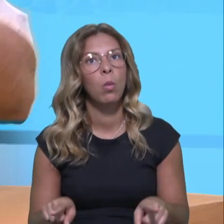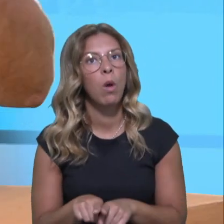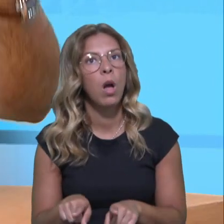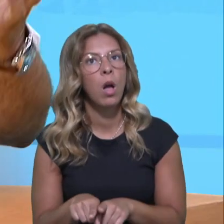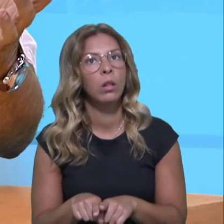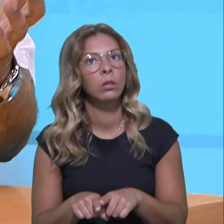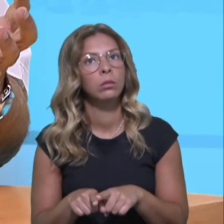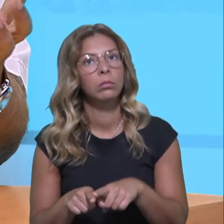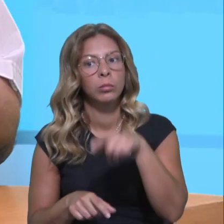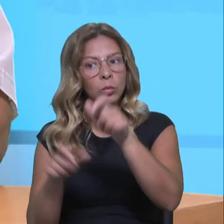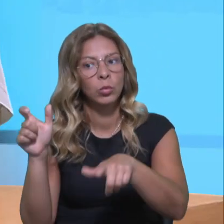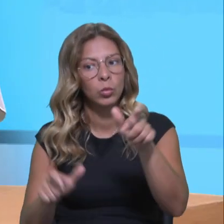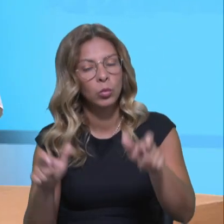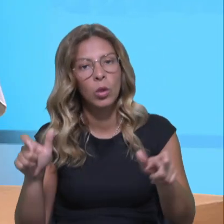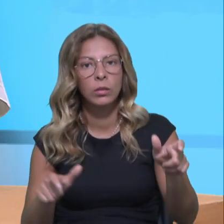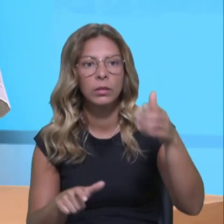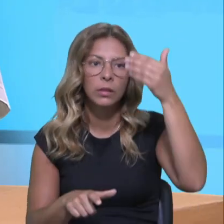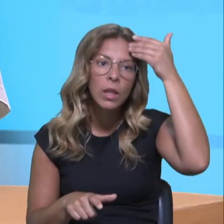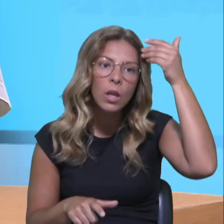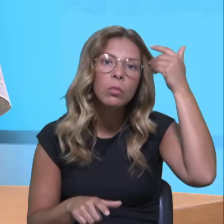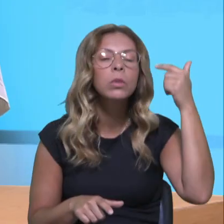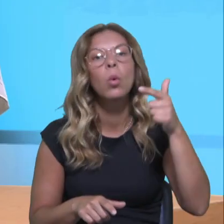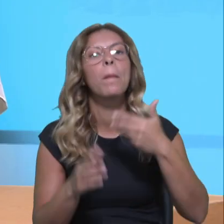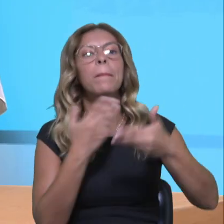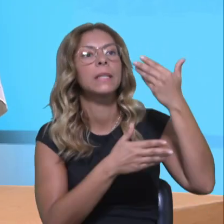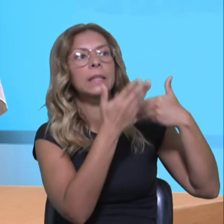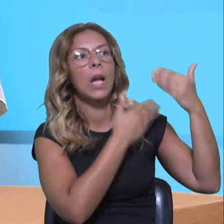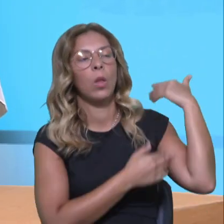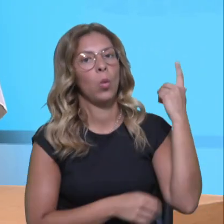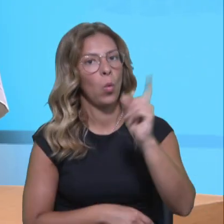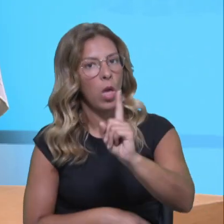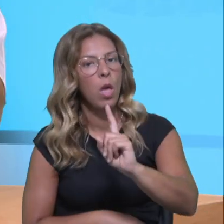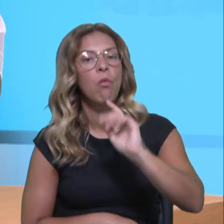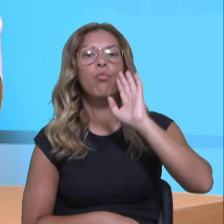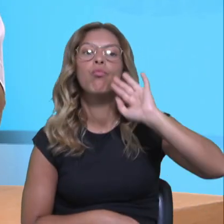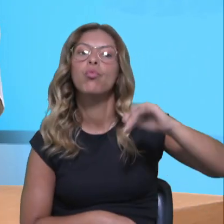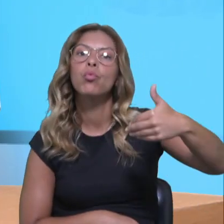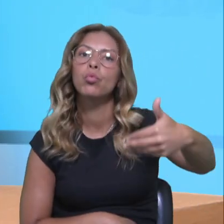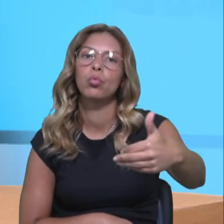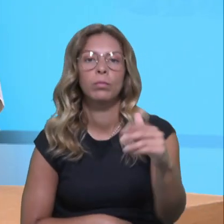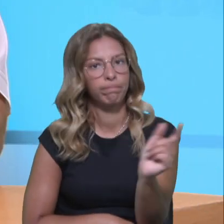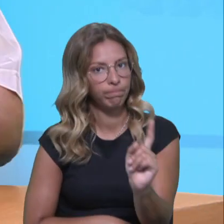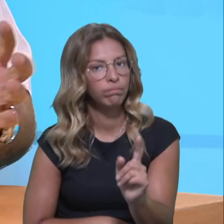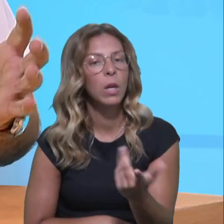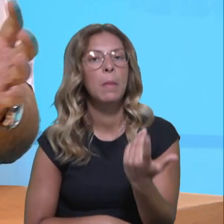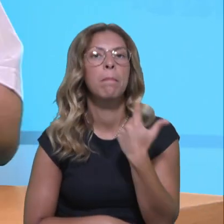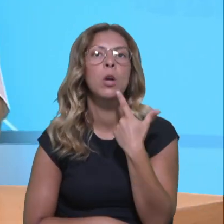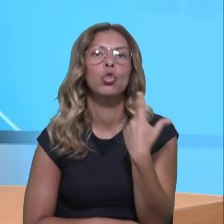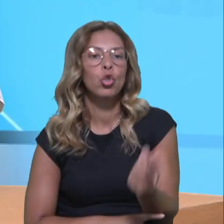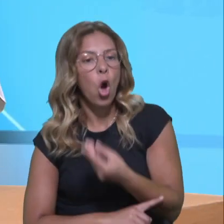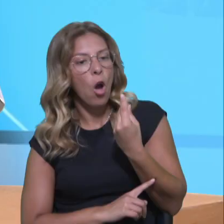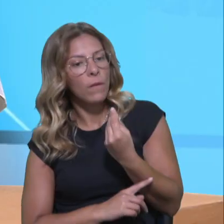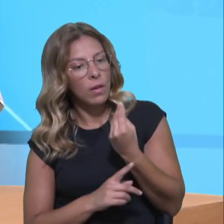idosos não são o passado, como muitas vezes se diz, os jovens não são o futuro, mas o idoso e o jovem é já no hoje, quer